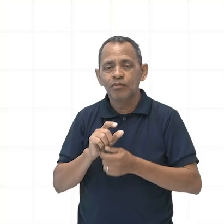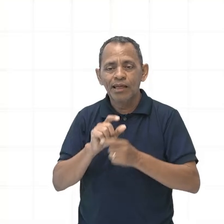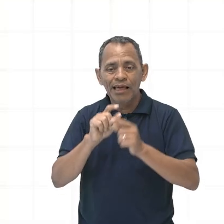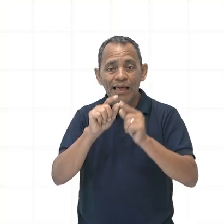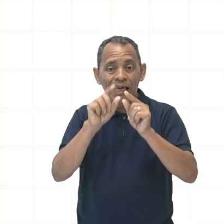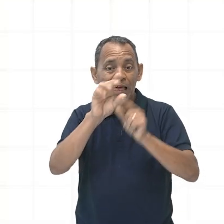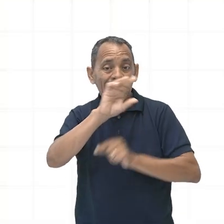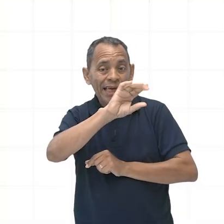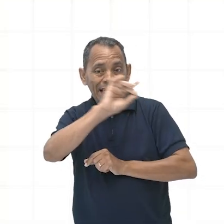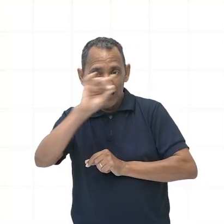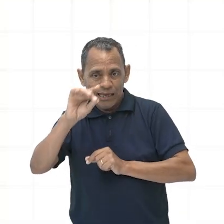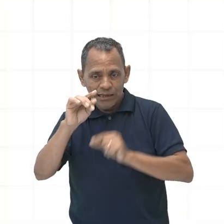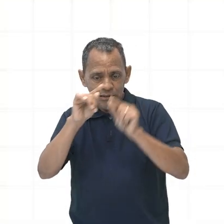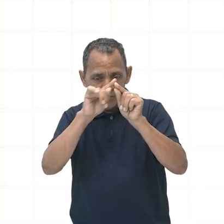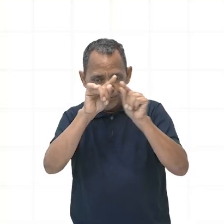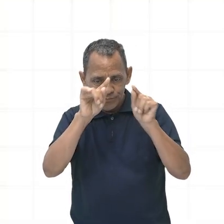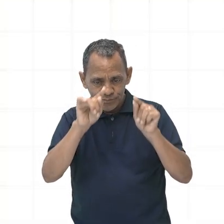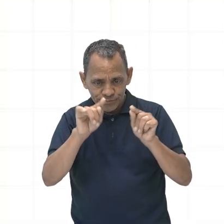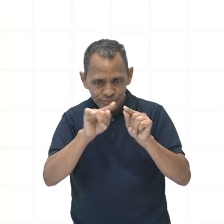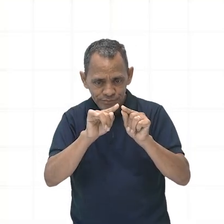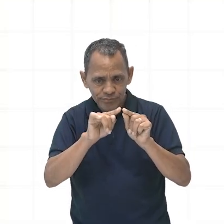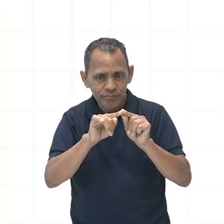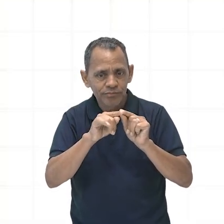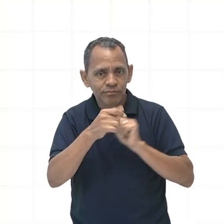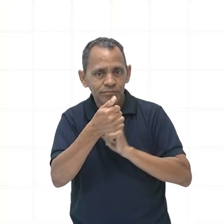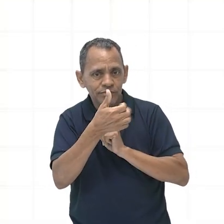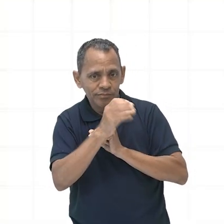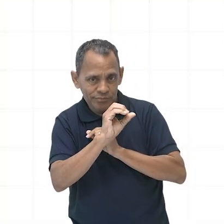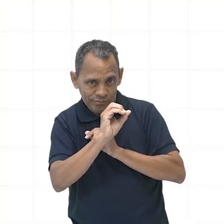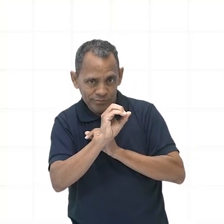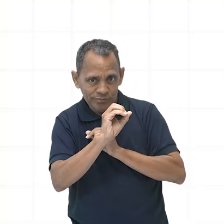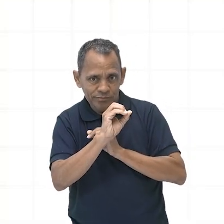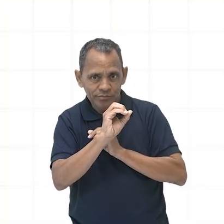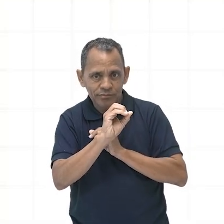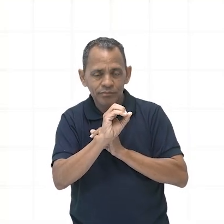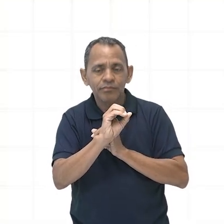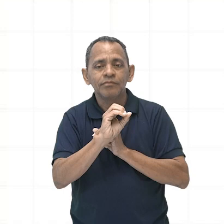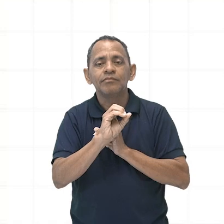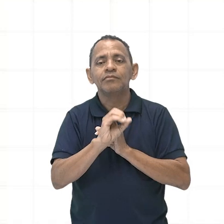desse, o intervalo é de 10. Ou seja,